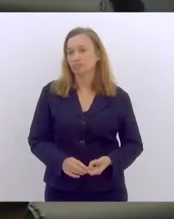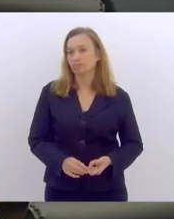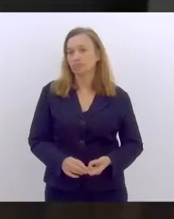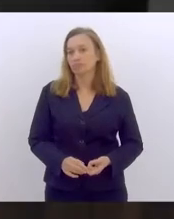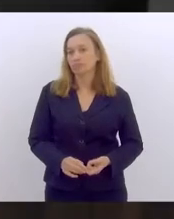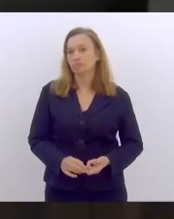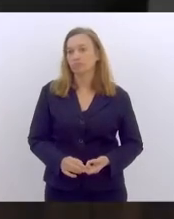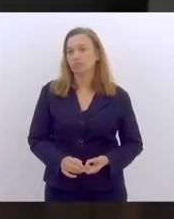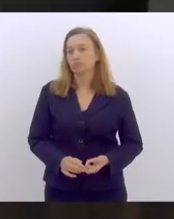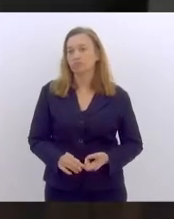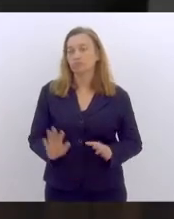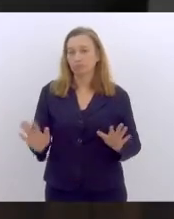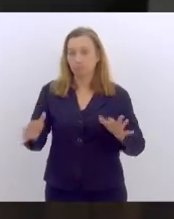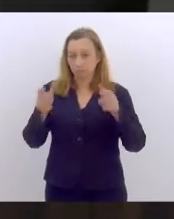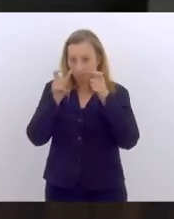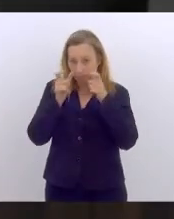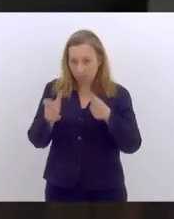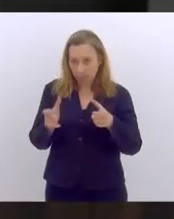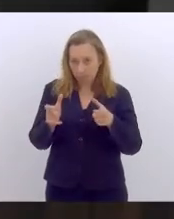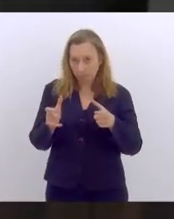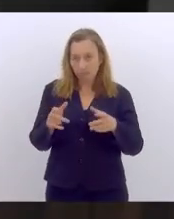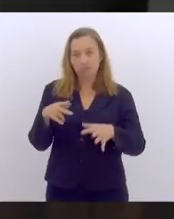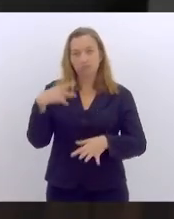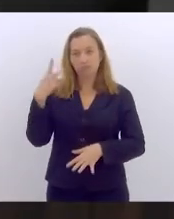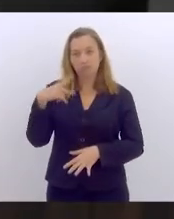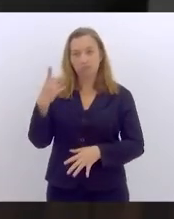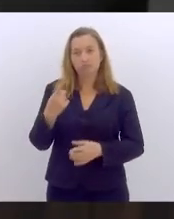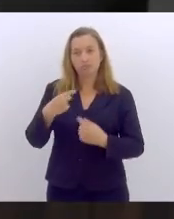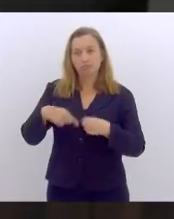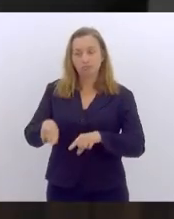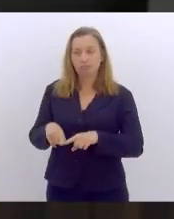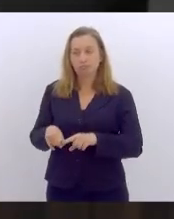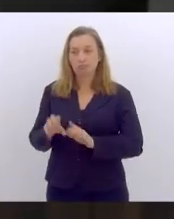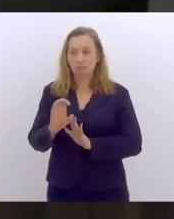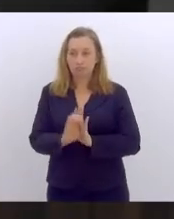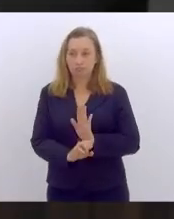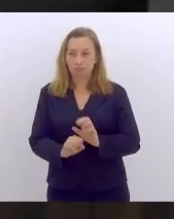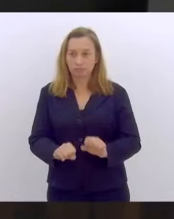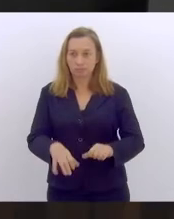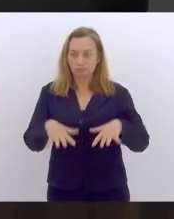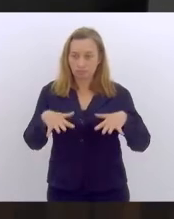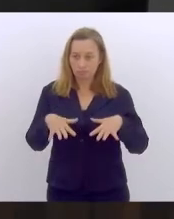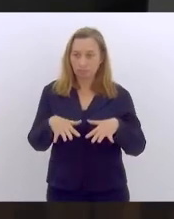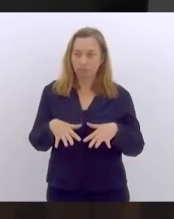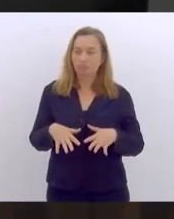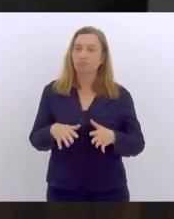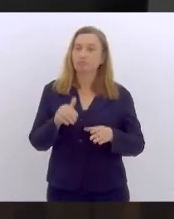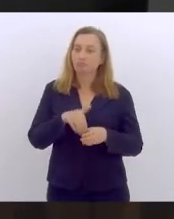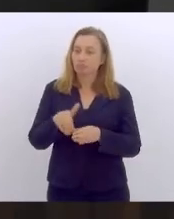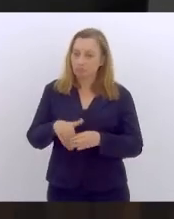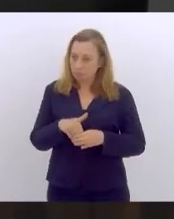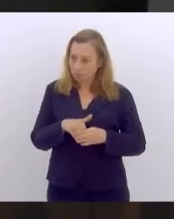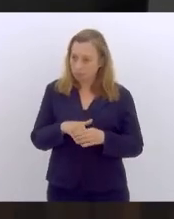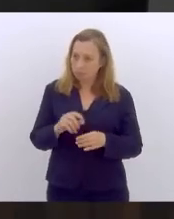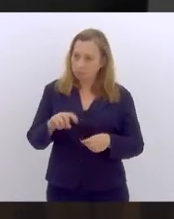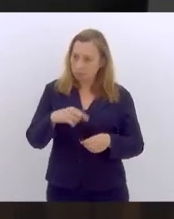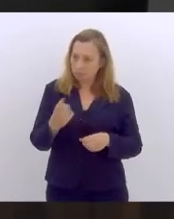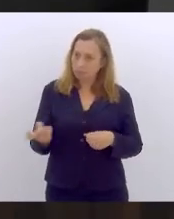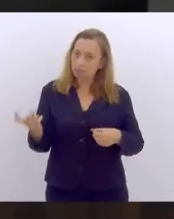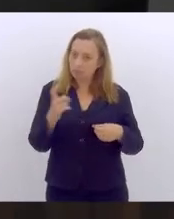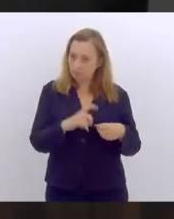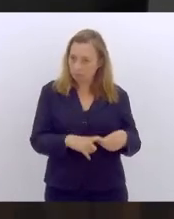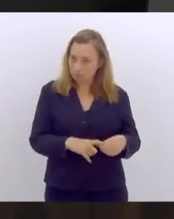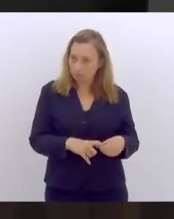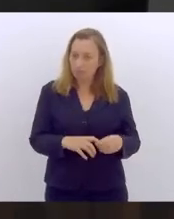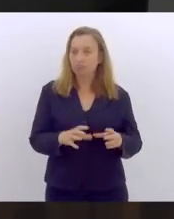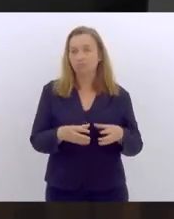Então, atenção, senhores parlamentares, o parecer foi contado às emendas de plenário. Então, vou votar o parecer e depois vou votar o